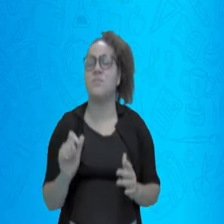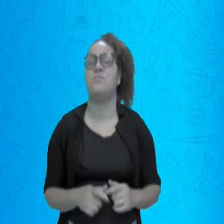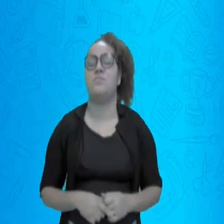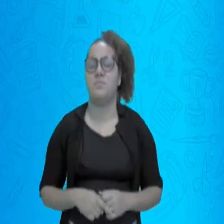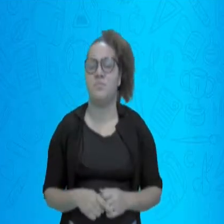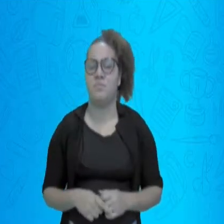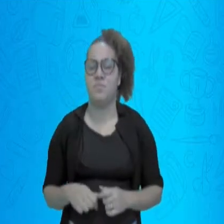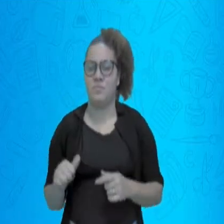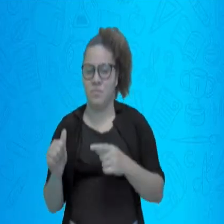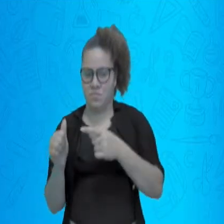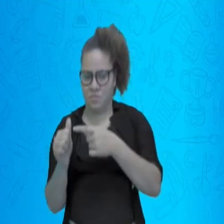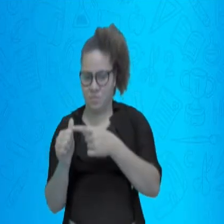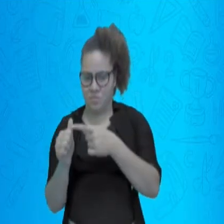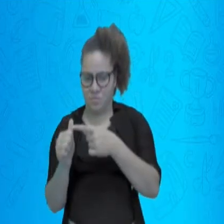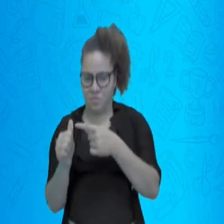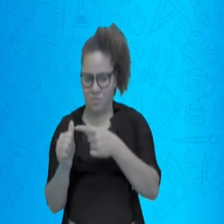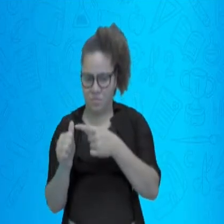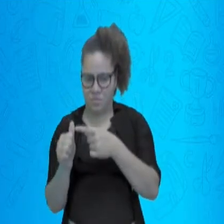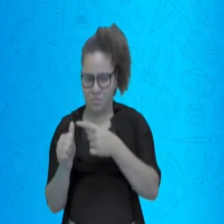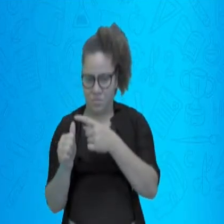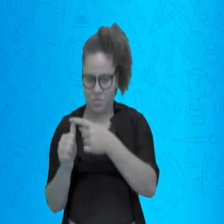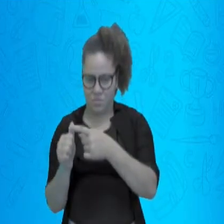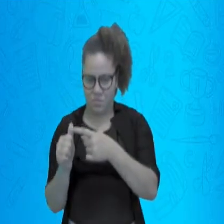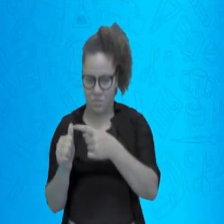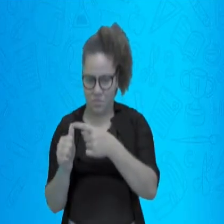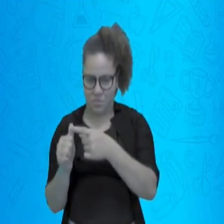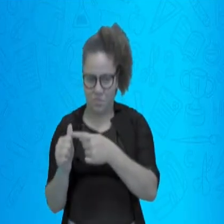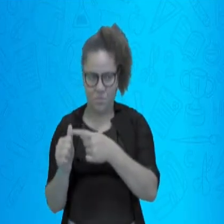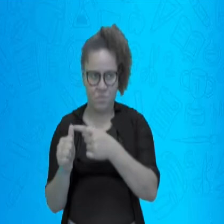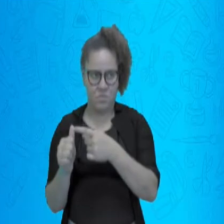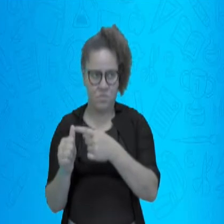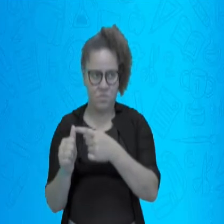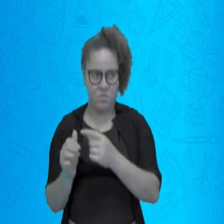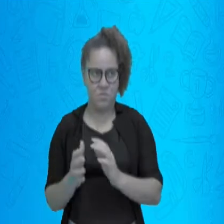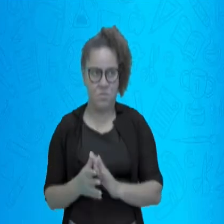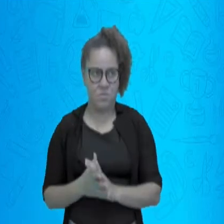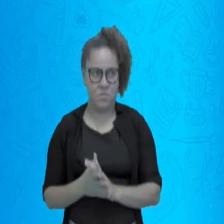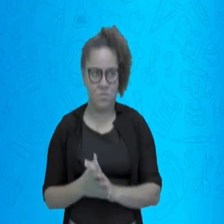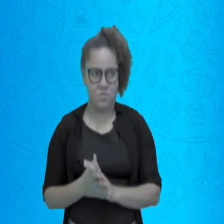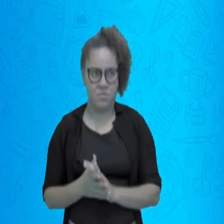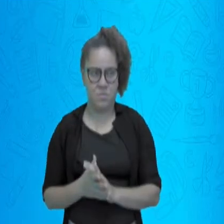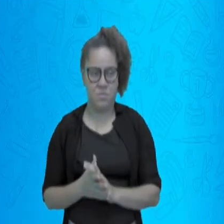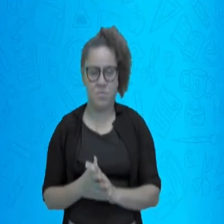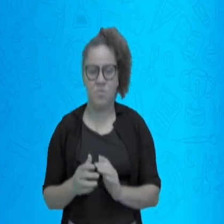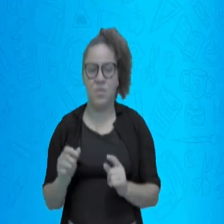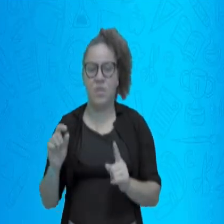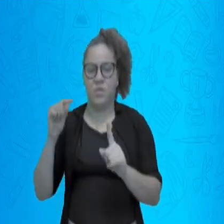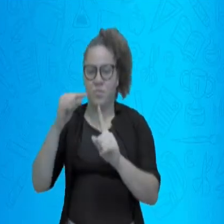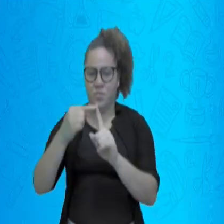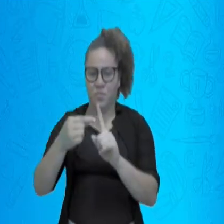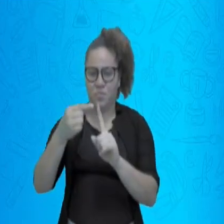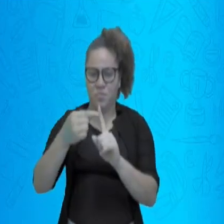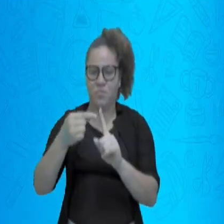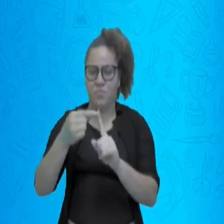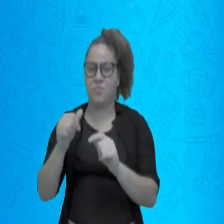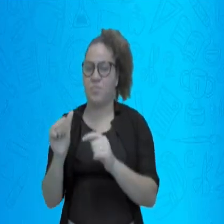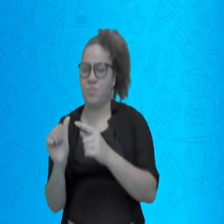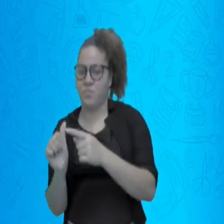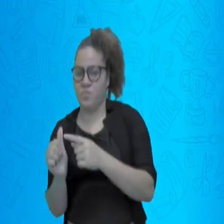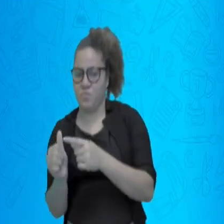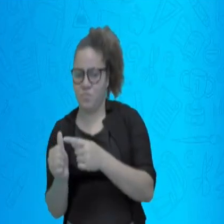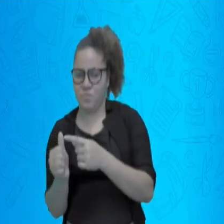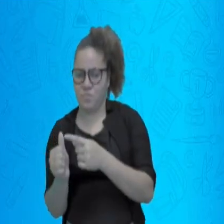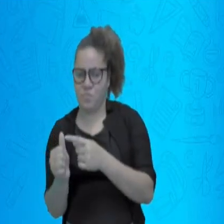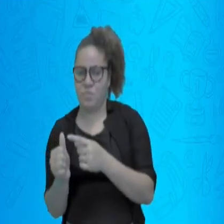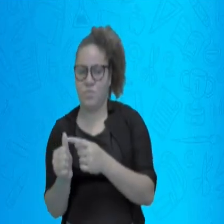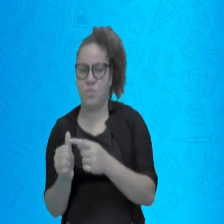parte que temos aqui no dedo com algumas, eu vou falar mais simples, com alguns risquinhos. E isso